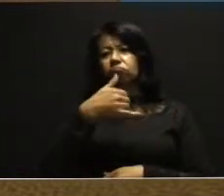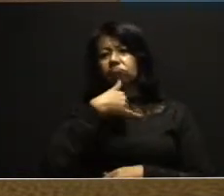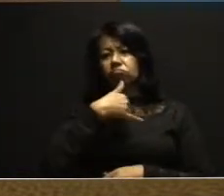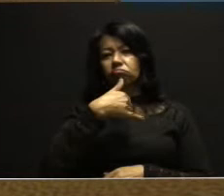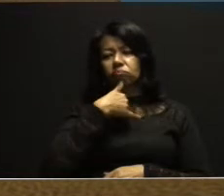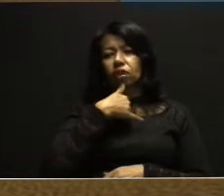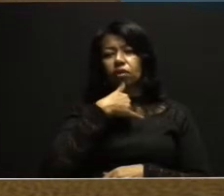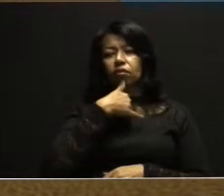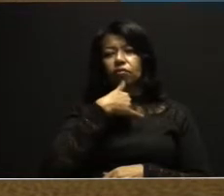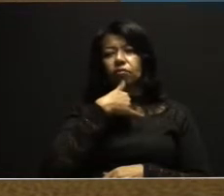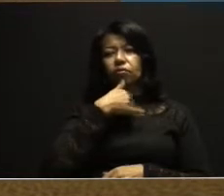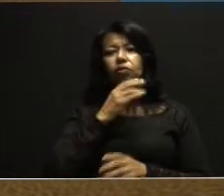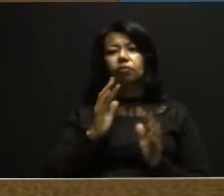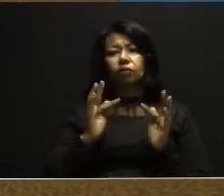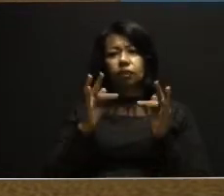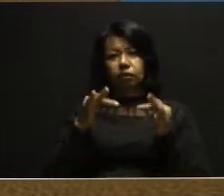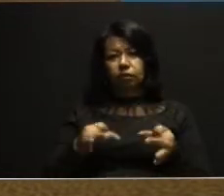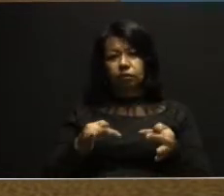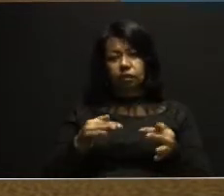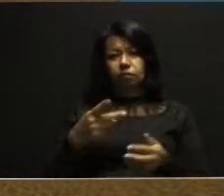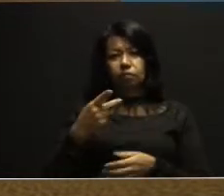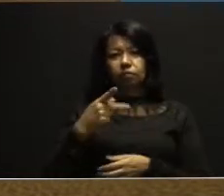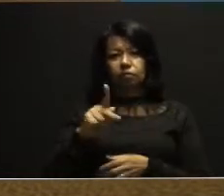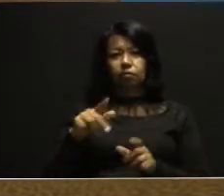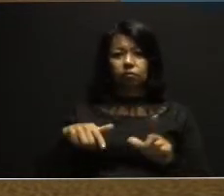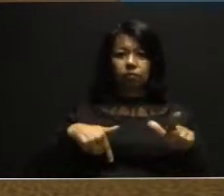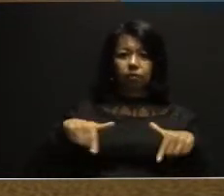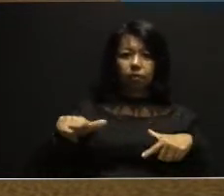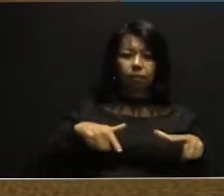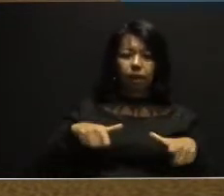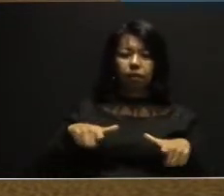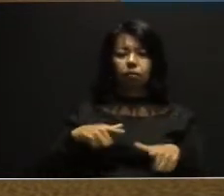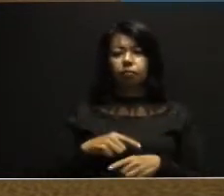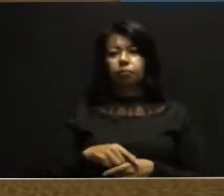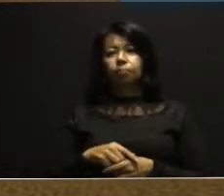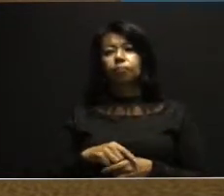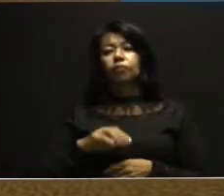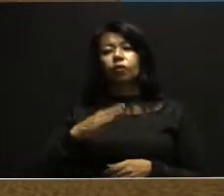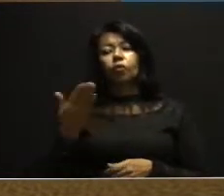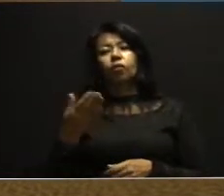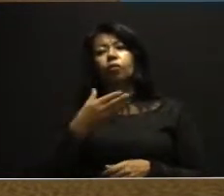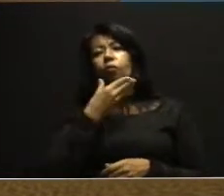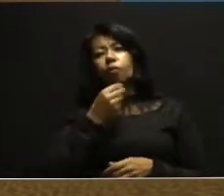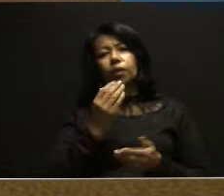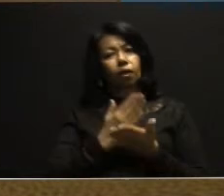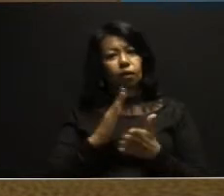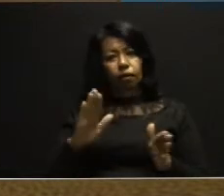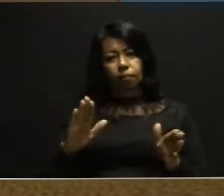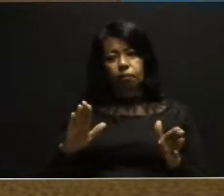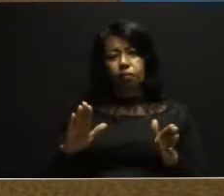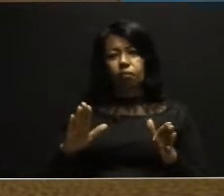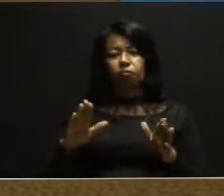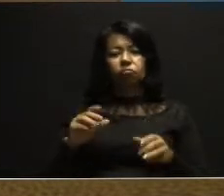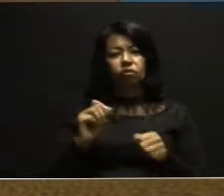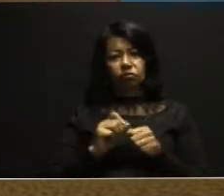lamentável de concluir a sua carreira. Quando o carpinteiro terminou seu trabalho, o construtor veio